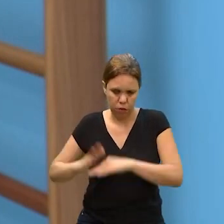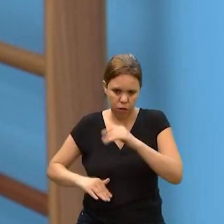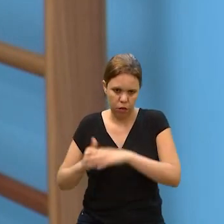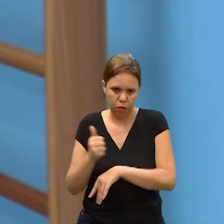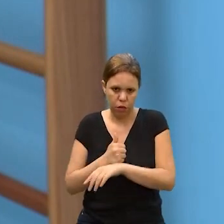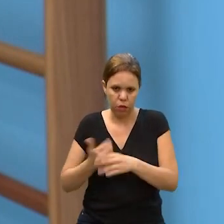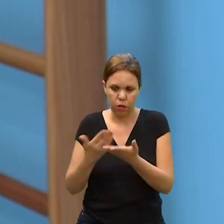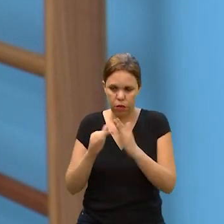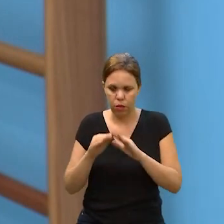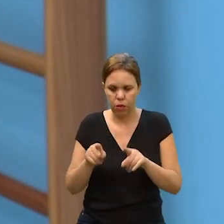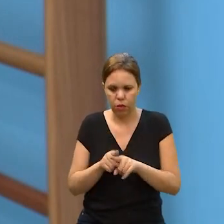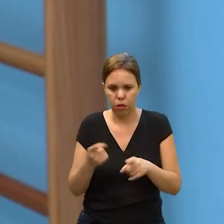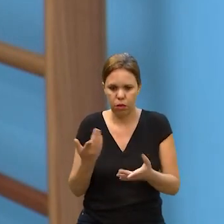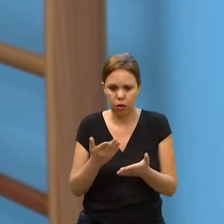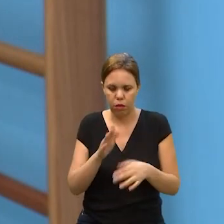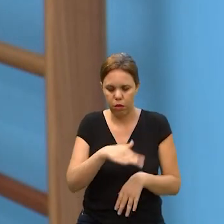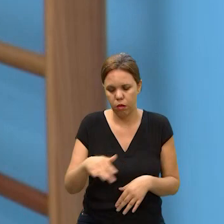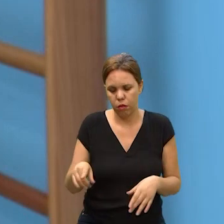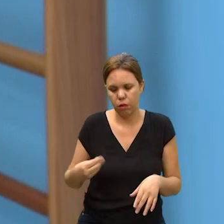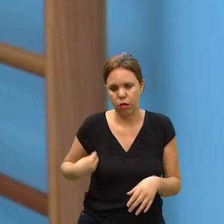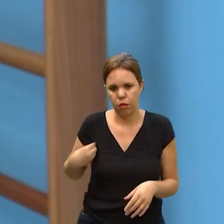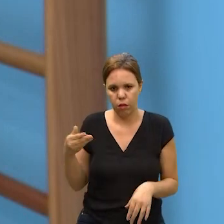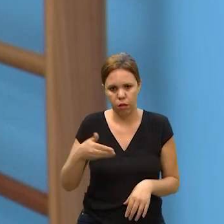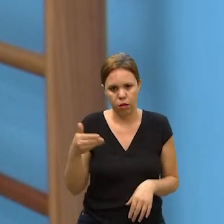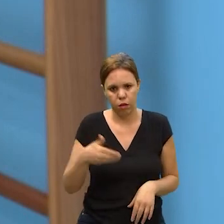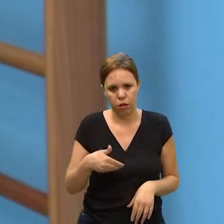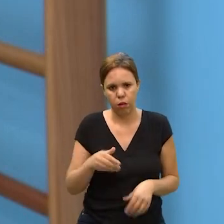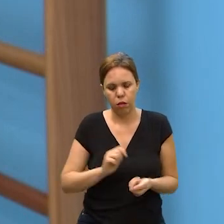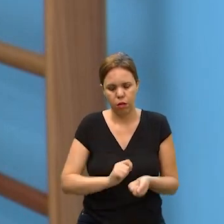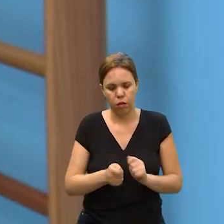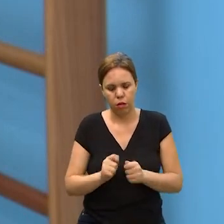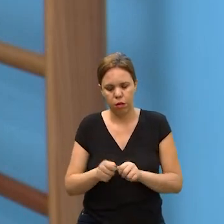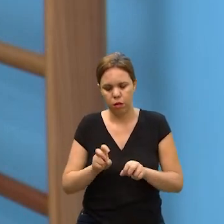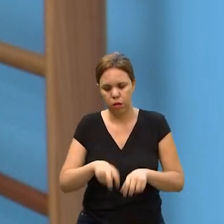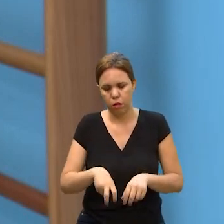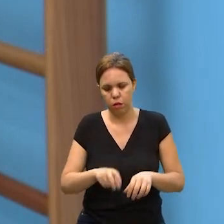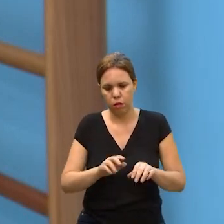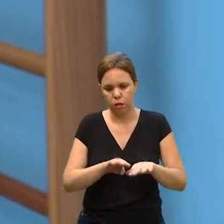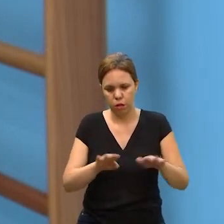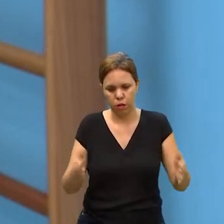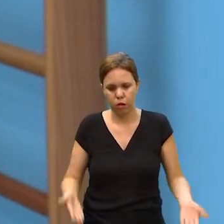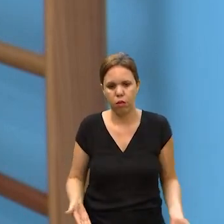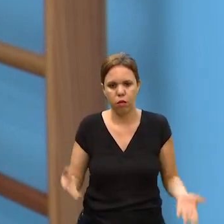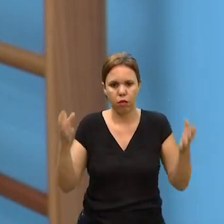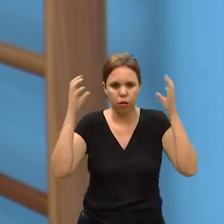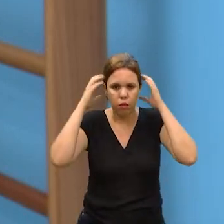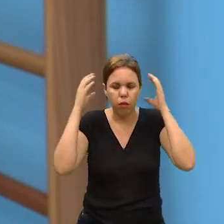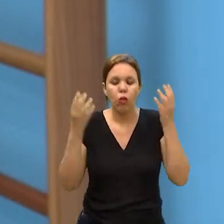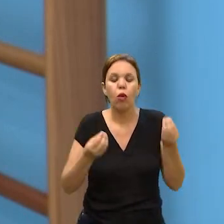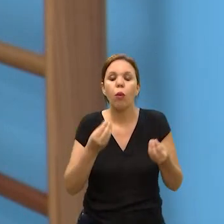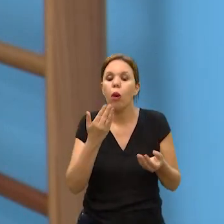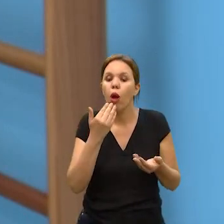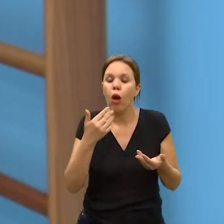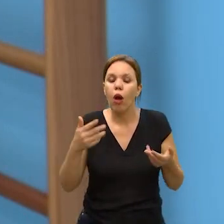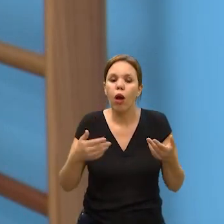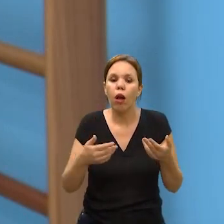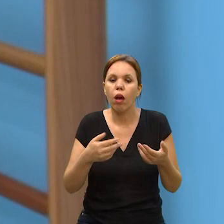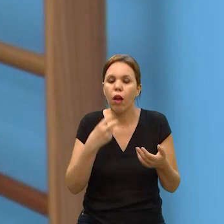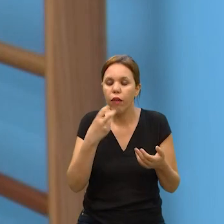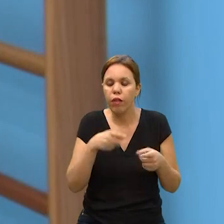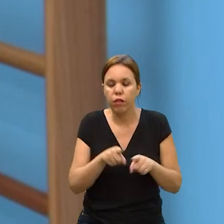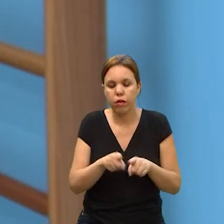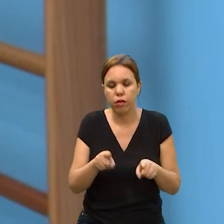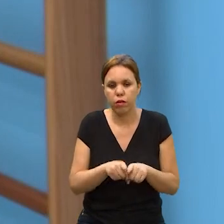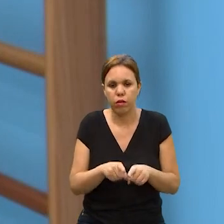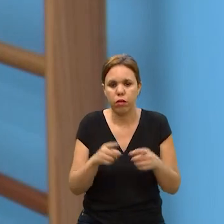equipe interdisciplinar ir até a escola que a criança está. Então a gente faz a adequação das cadeiras, das mesas, a fonoaudiologia vê como é que ela está